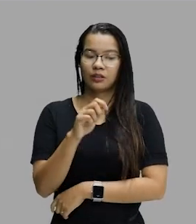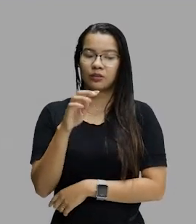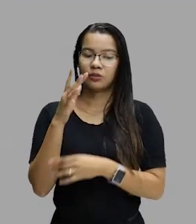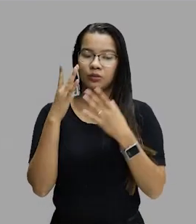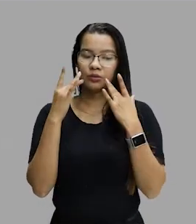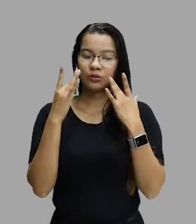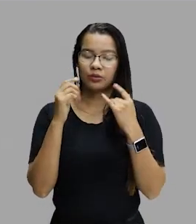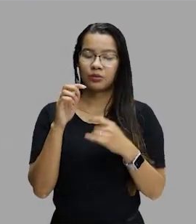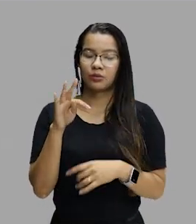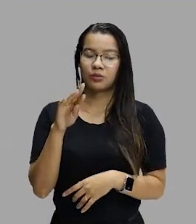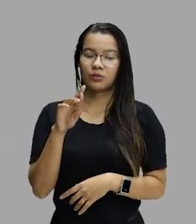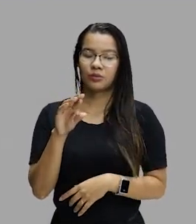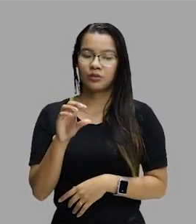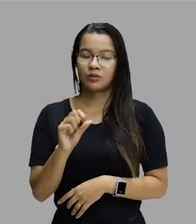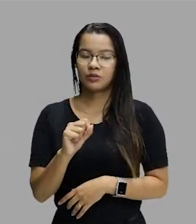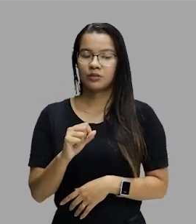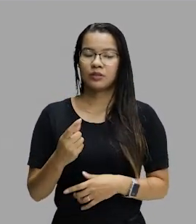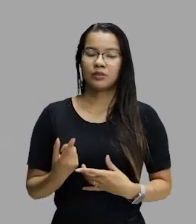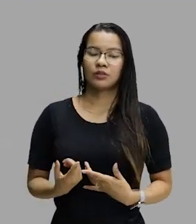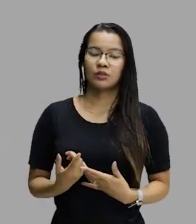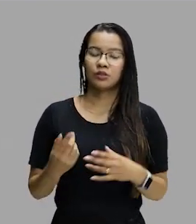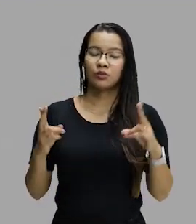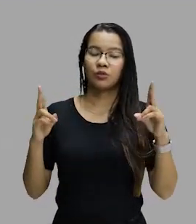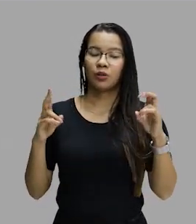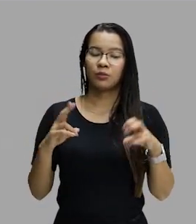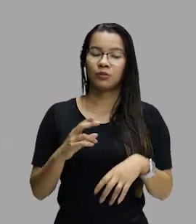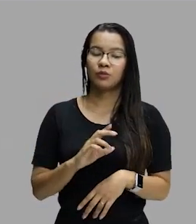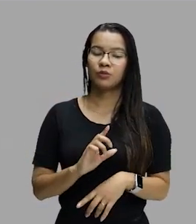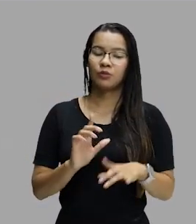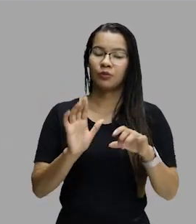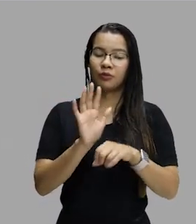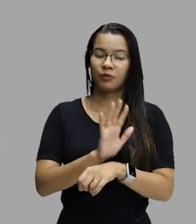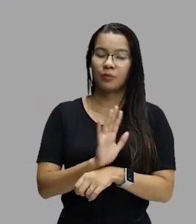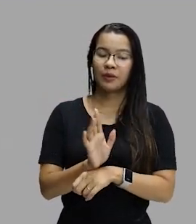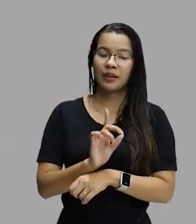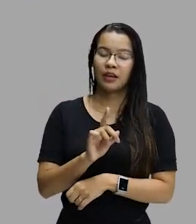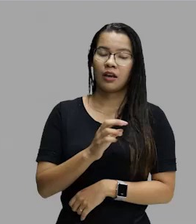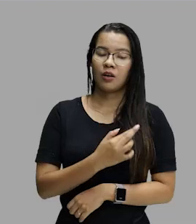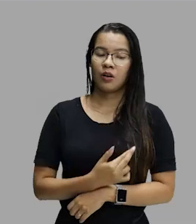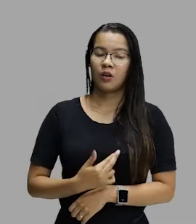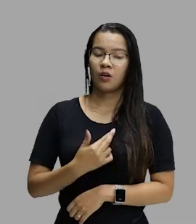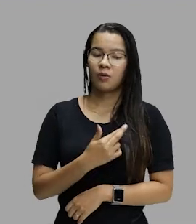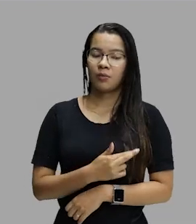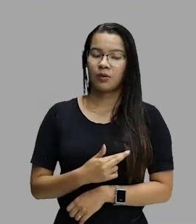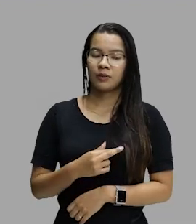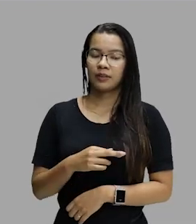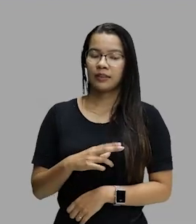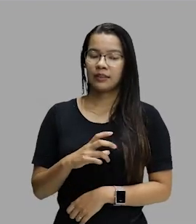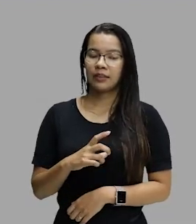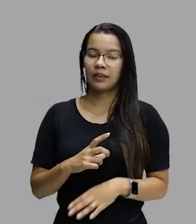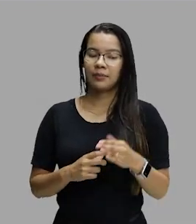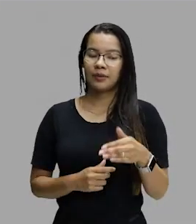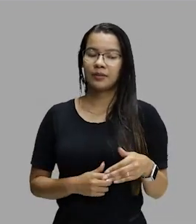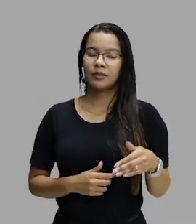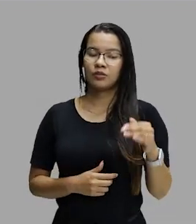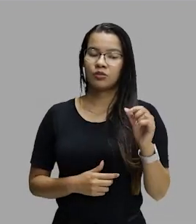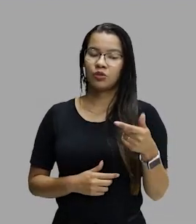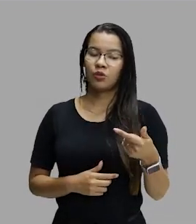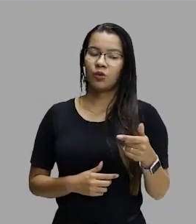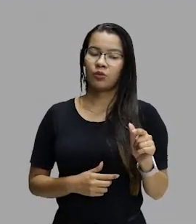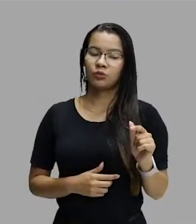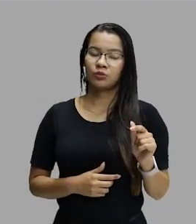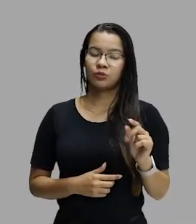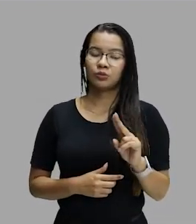e Wagner Moura, e o nome é Romance. Tem ainda a participação de outros atores: Andréa Beltrão, Vladimir